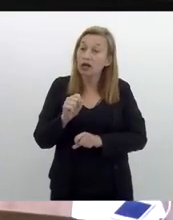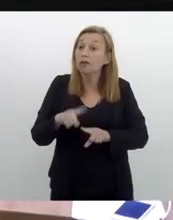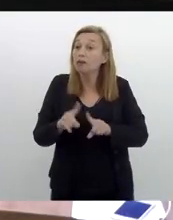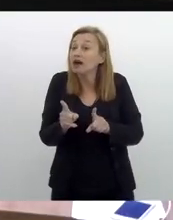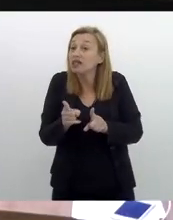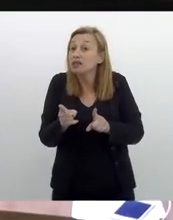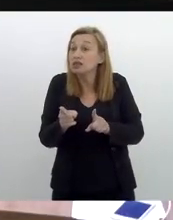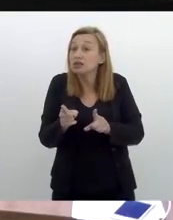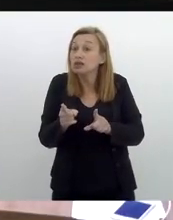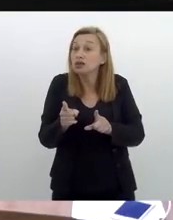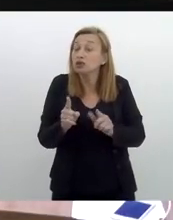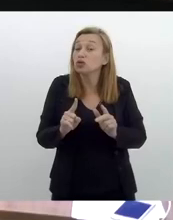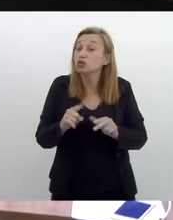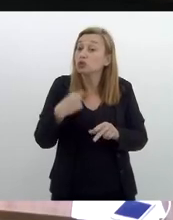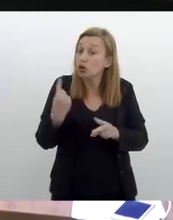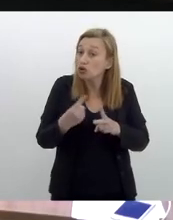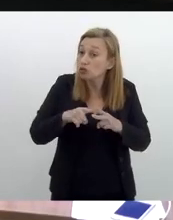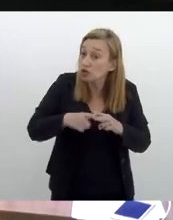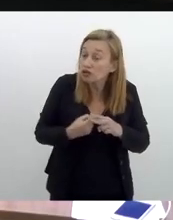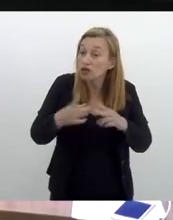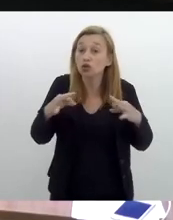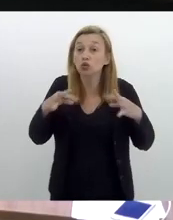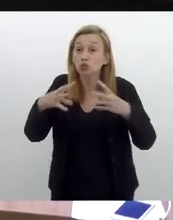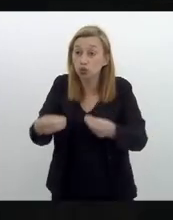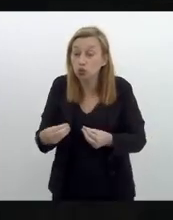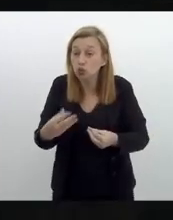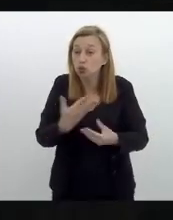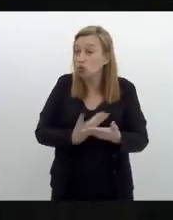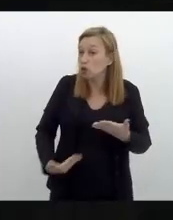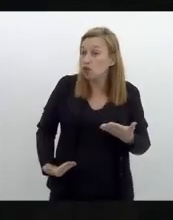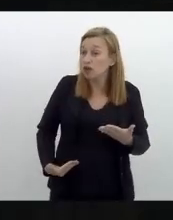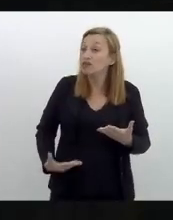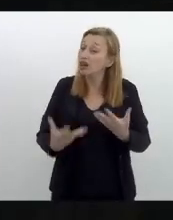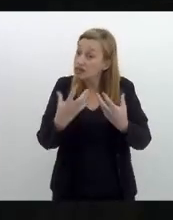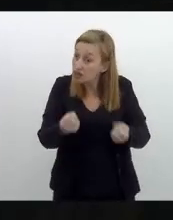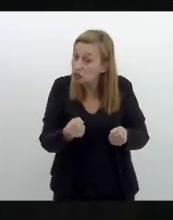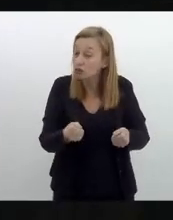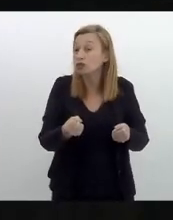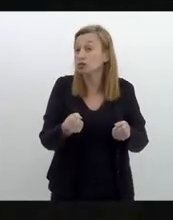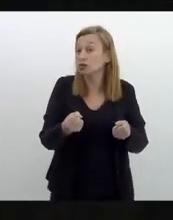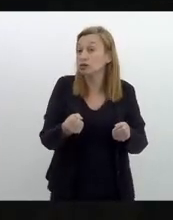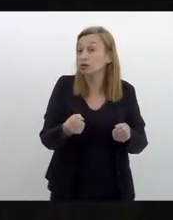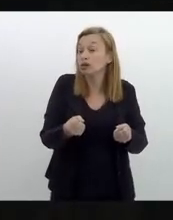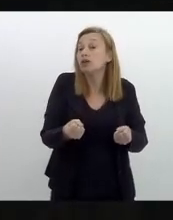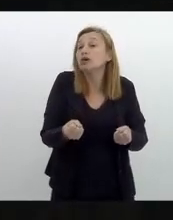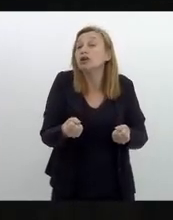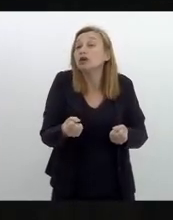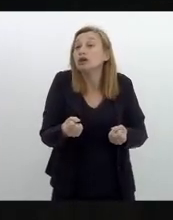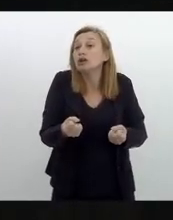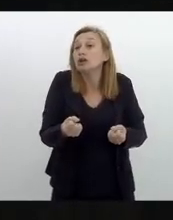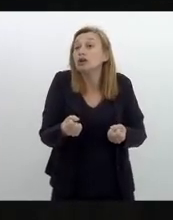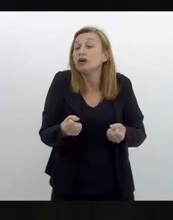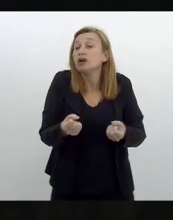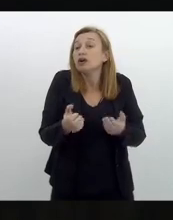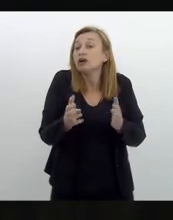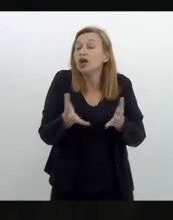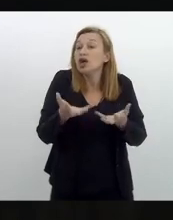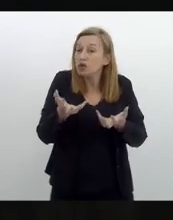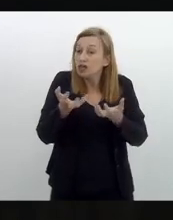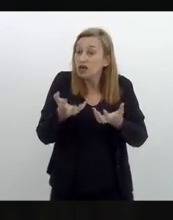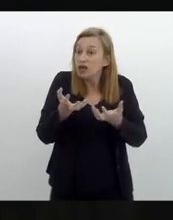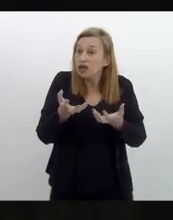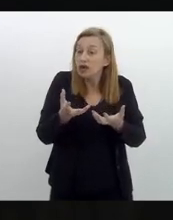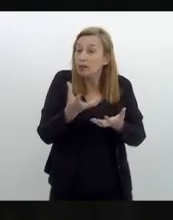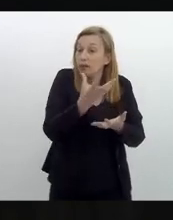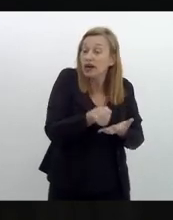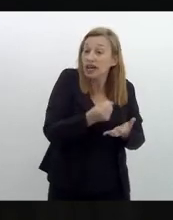está nós modificamos tudo o governo não abre mão disso infelizmente mas você sei eu queria pegar tudo aqui e fazer tudo o que